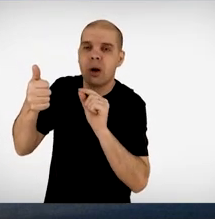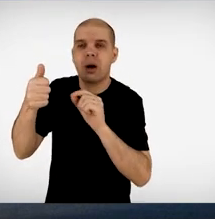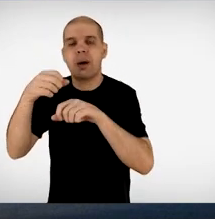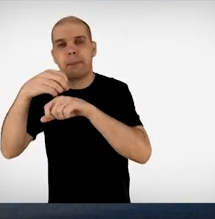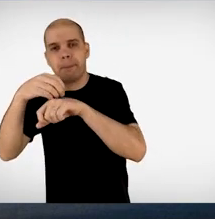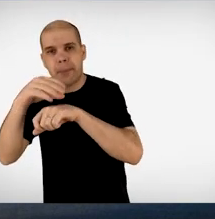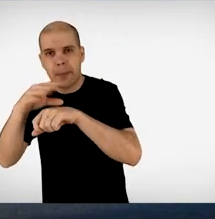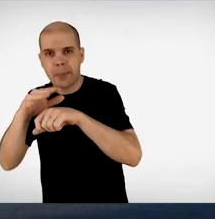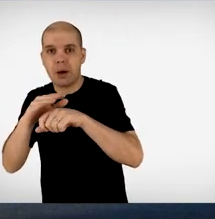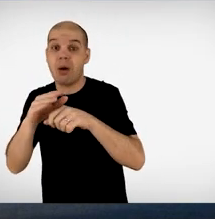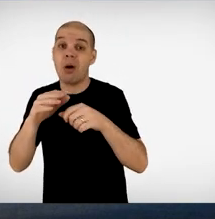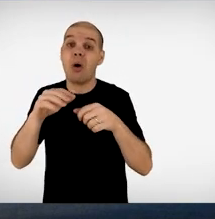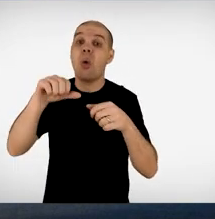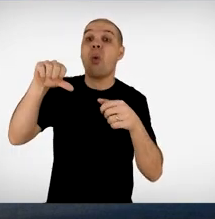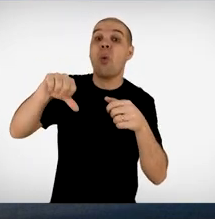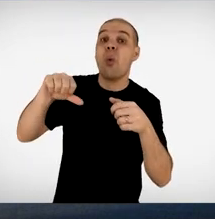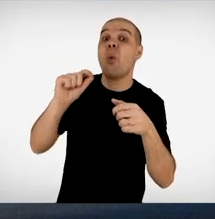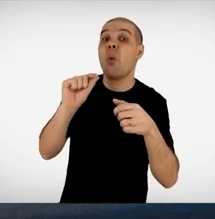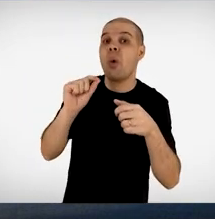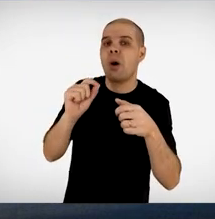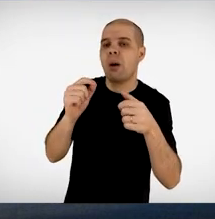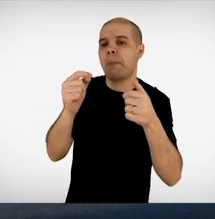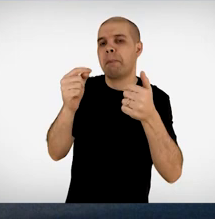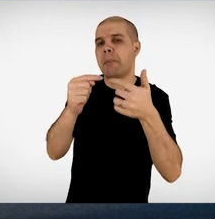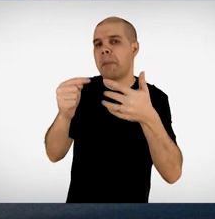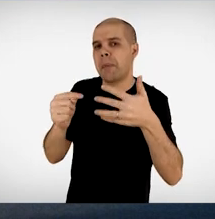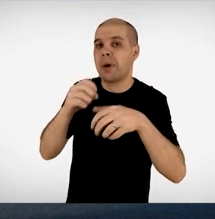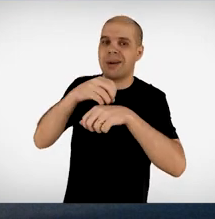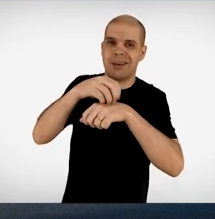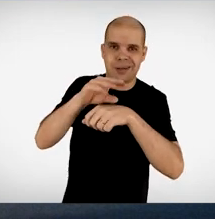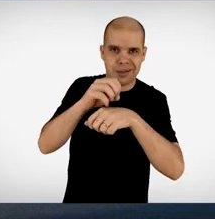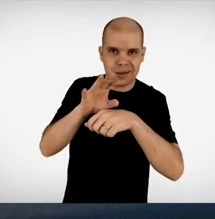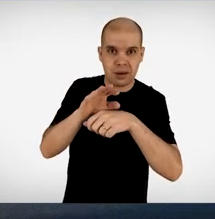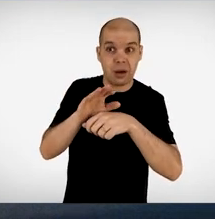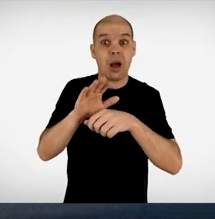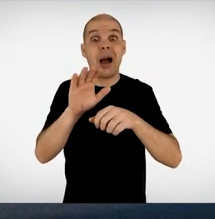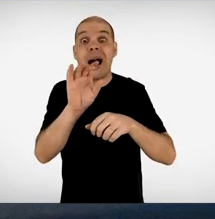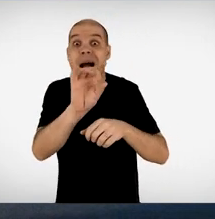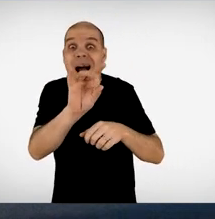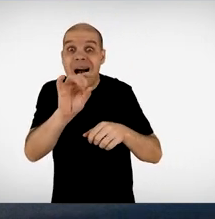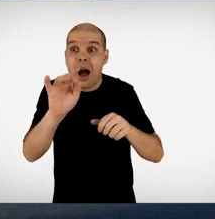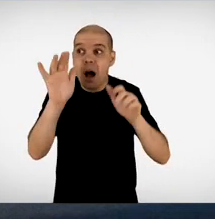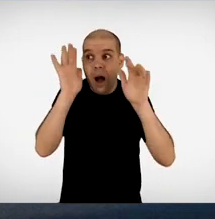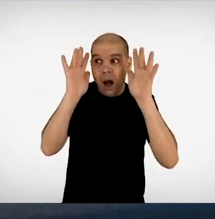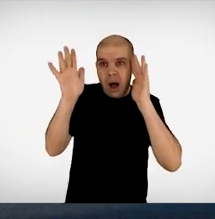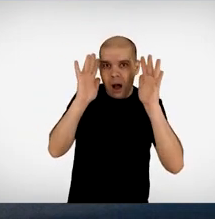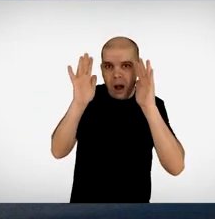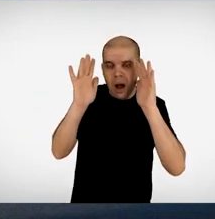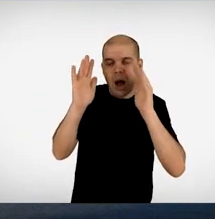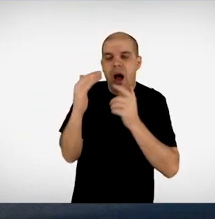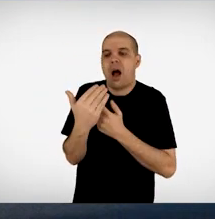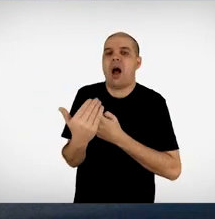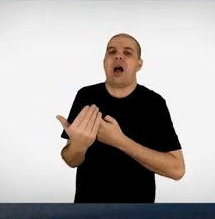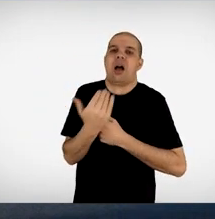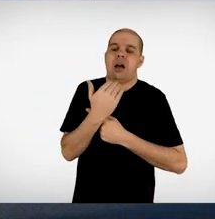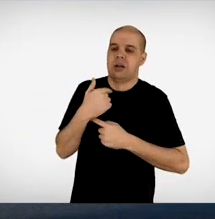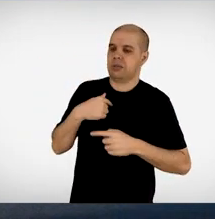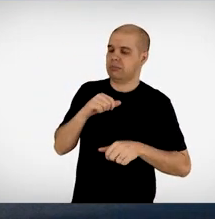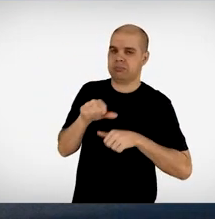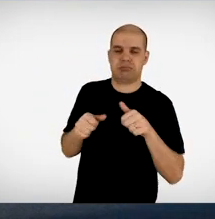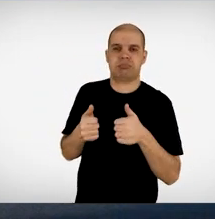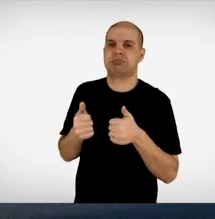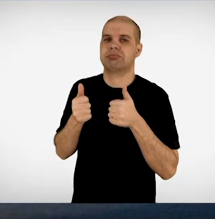levar isso a sério. E aí eu fiquei pensando que, para o Winnicott, o que é um bom desenvolvimento que